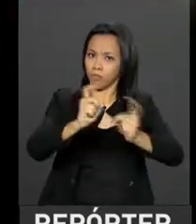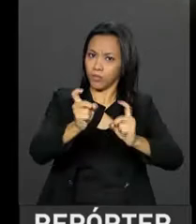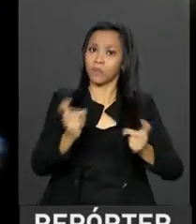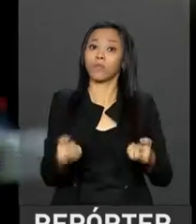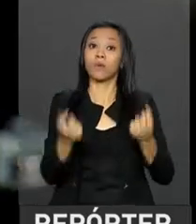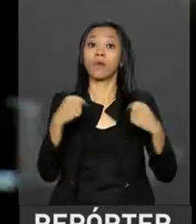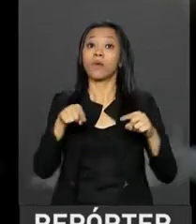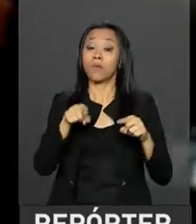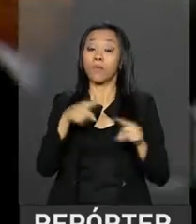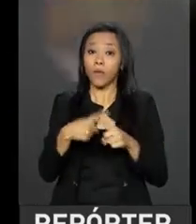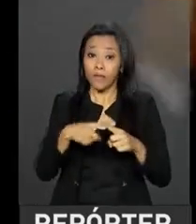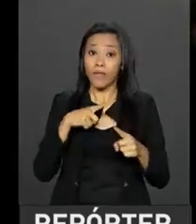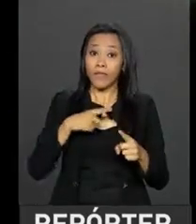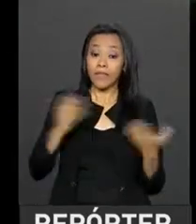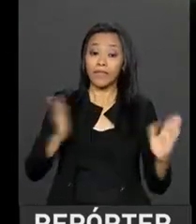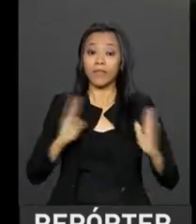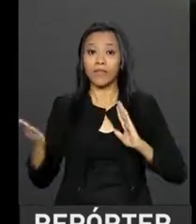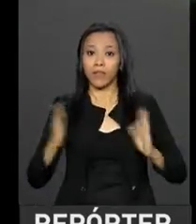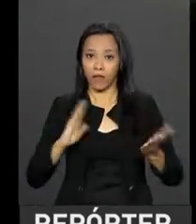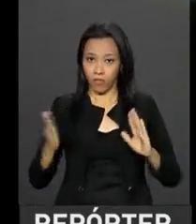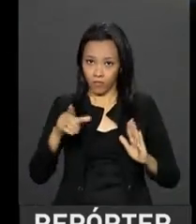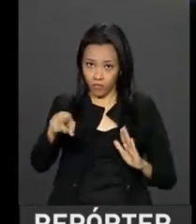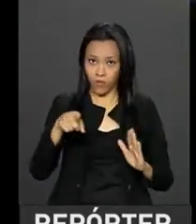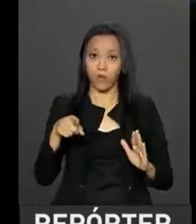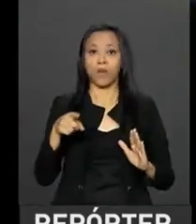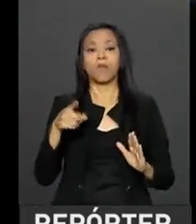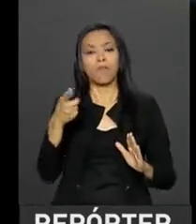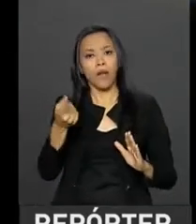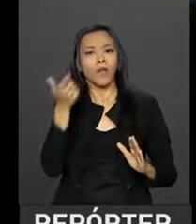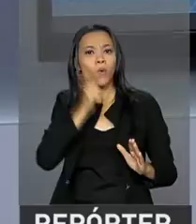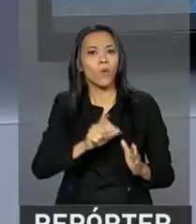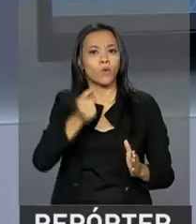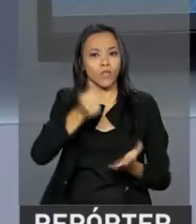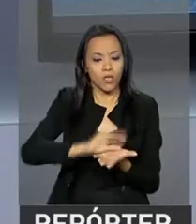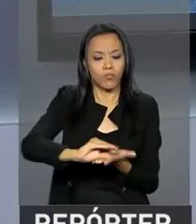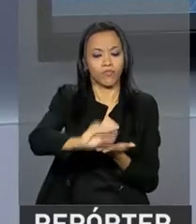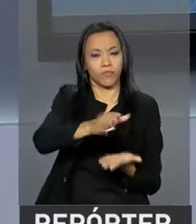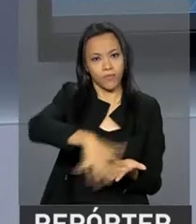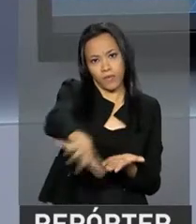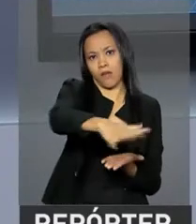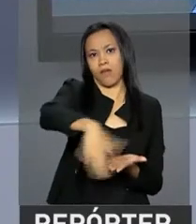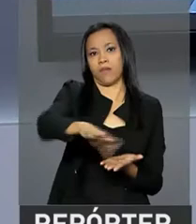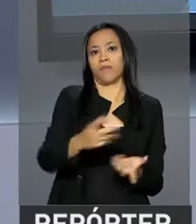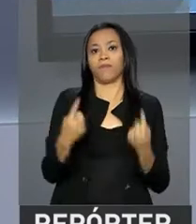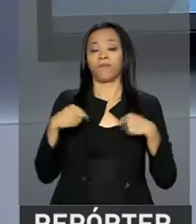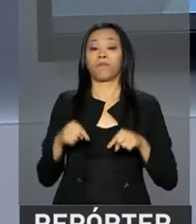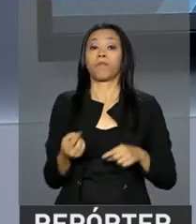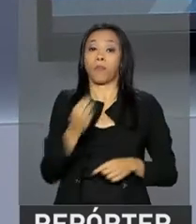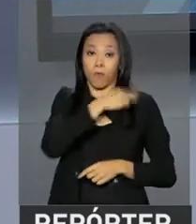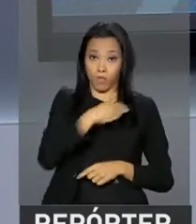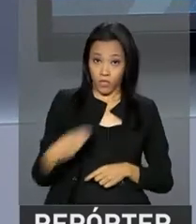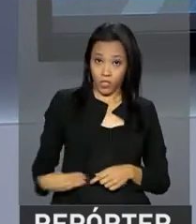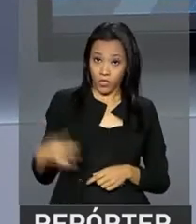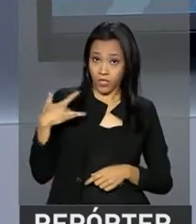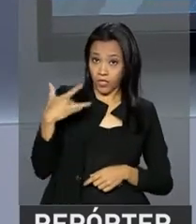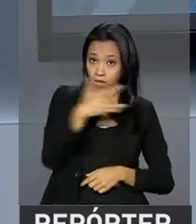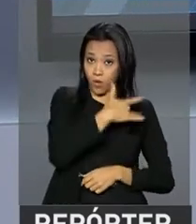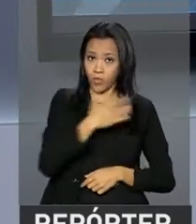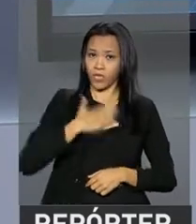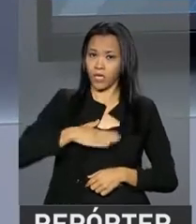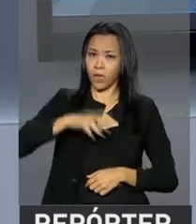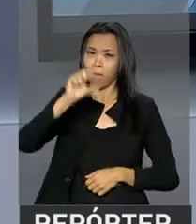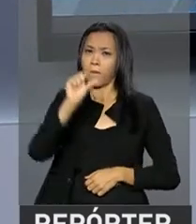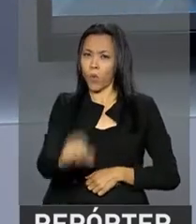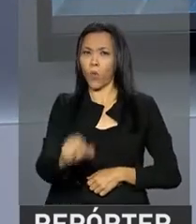ver uma amortização adequada para esse investimento o ministro da saúde ricardo barros apresenta daqui a